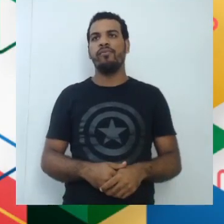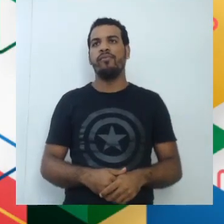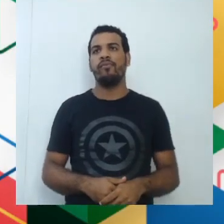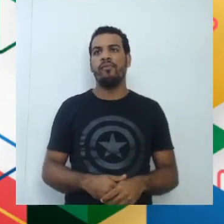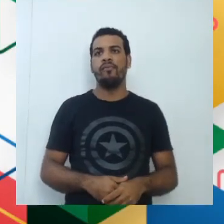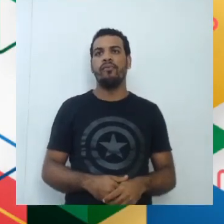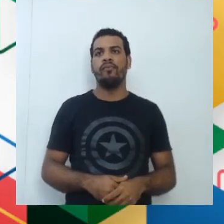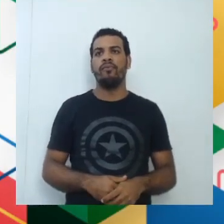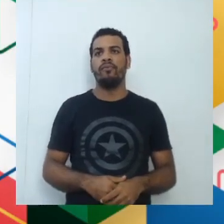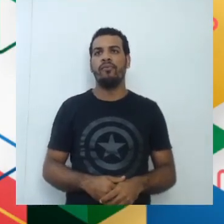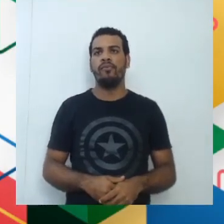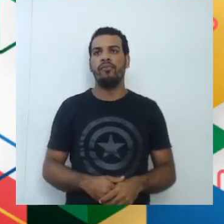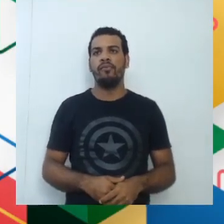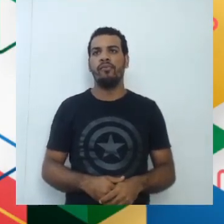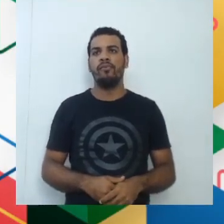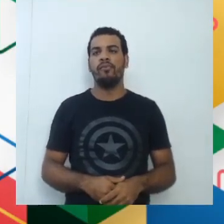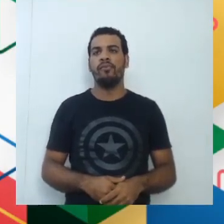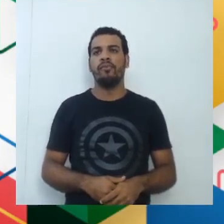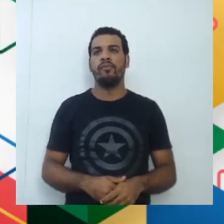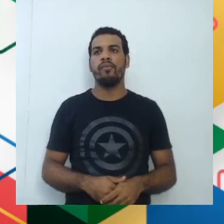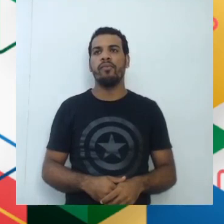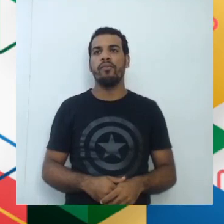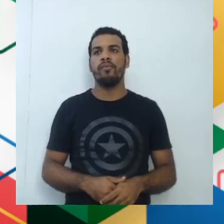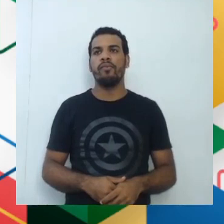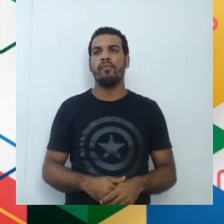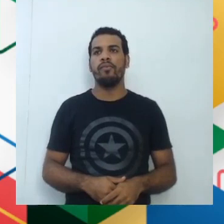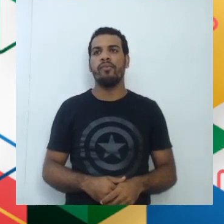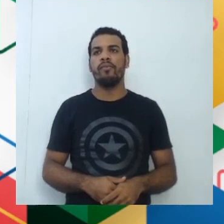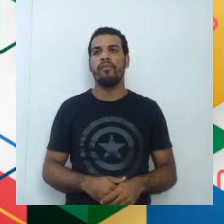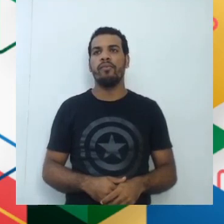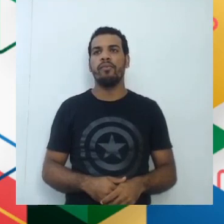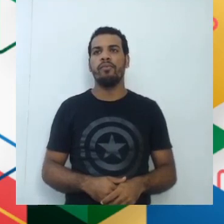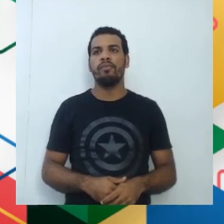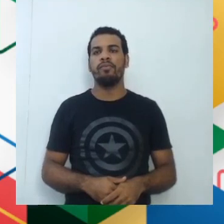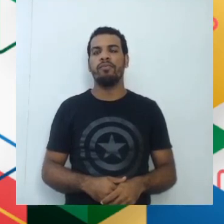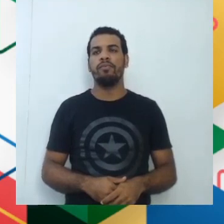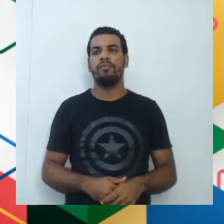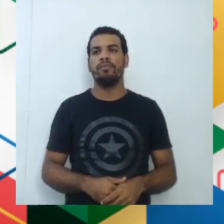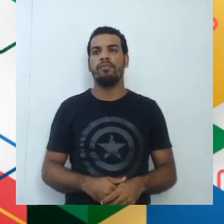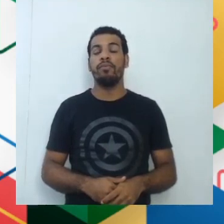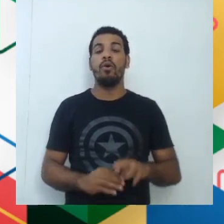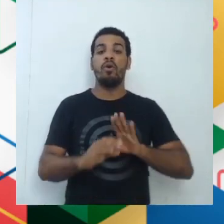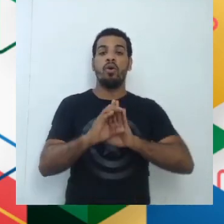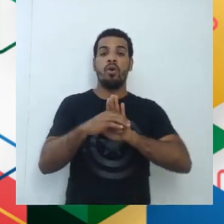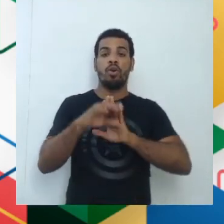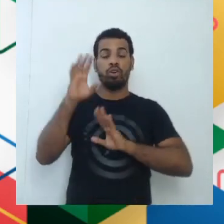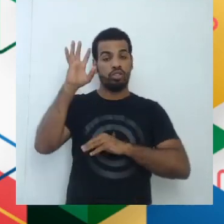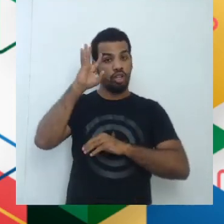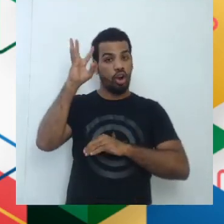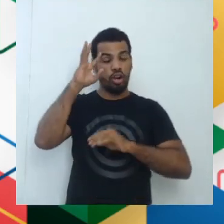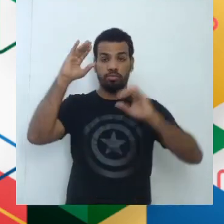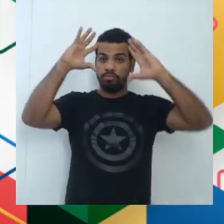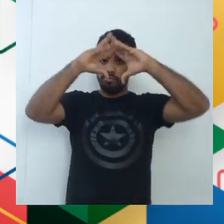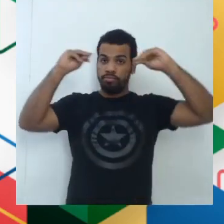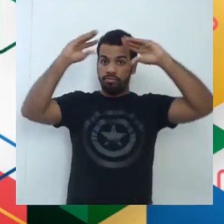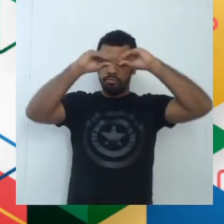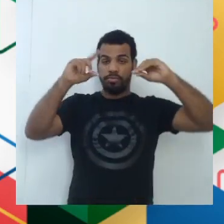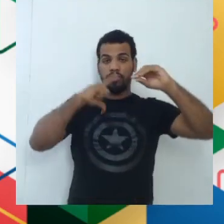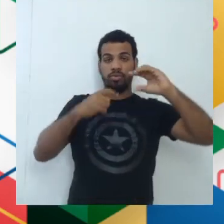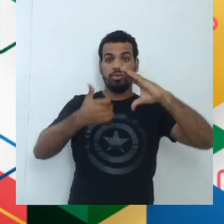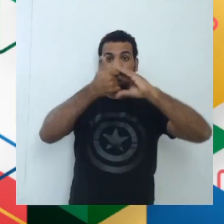fala sobre os tipos ideais que vão servir como parâmetro de observação. Um conceito teórico abstrato com